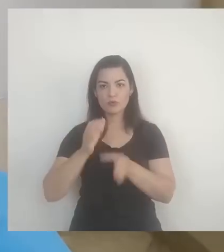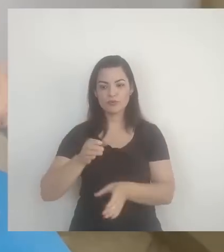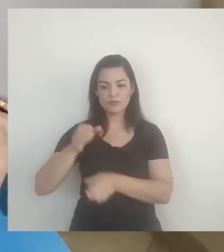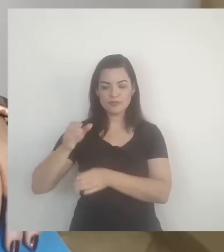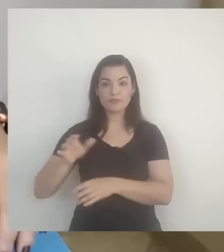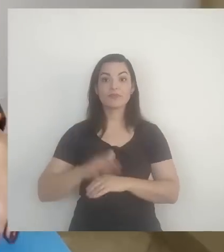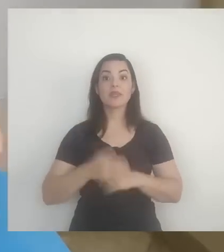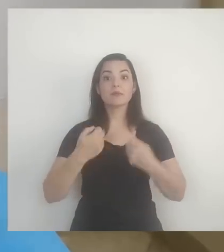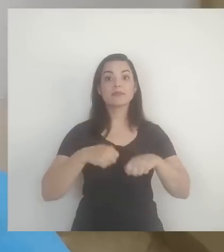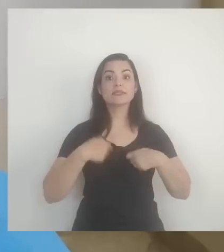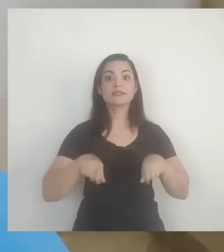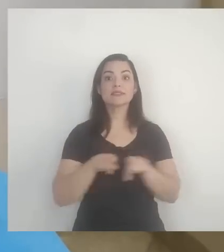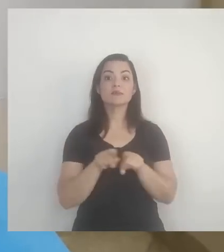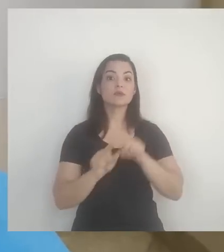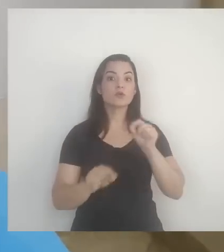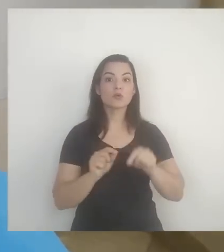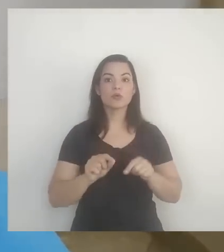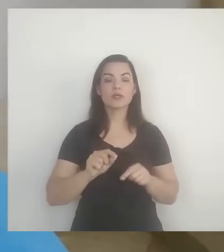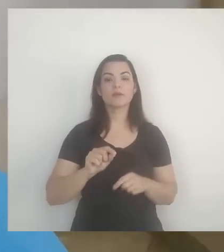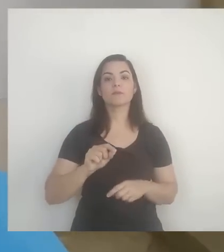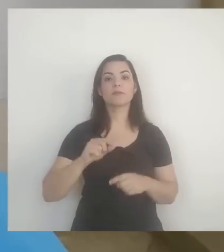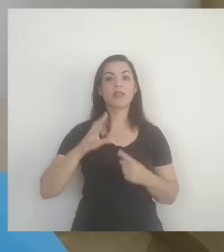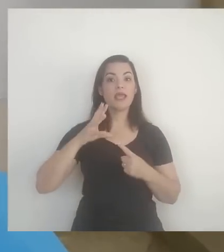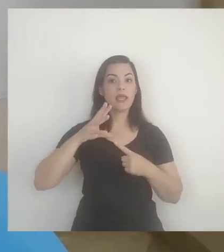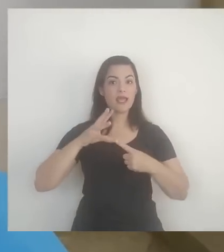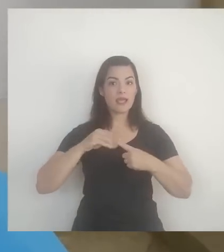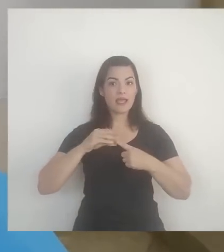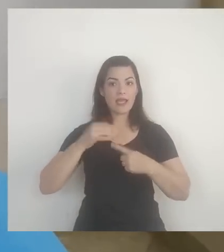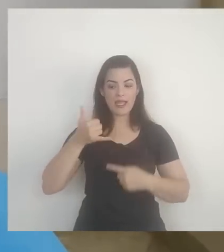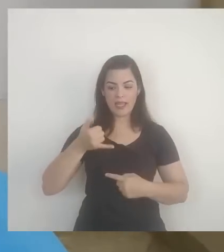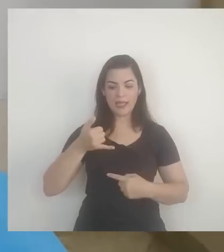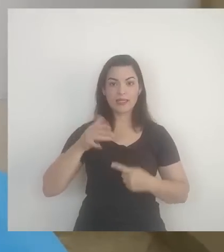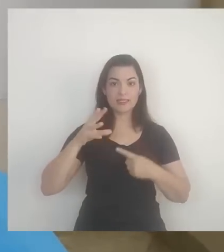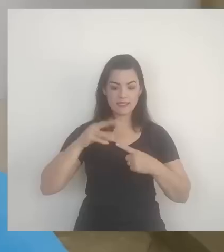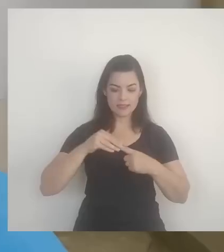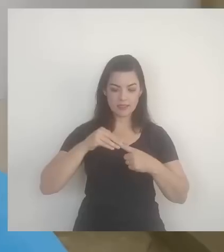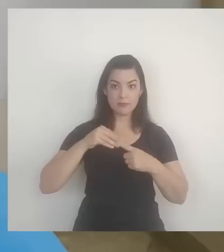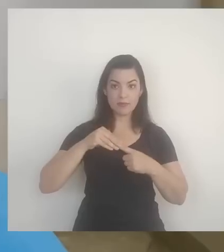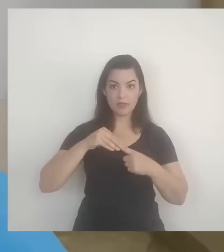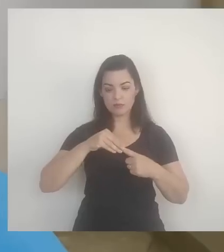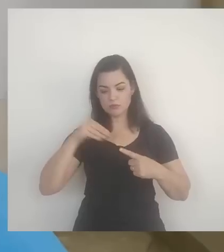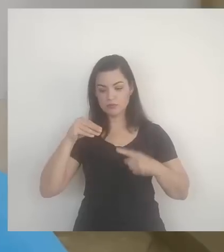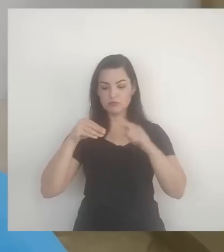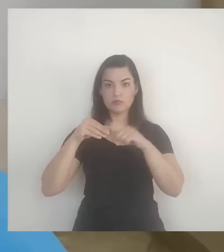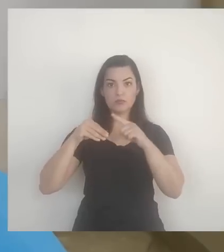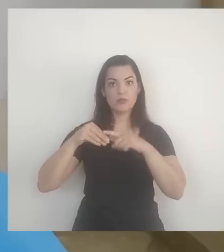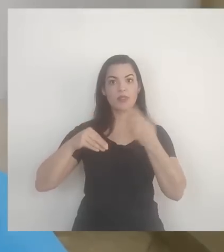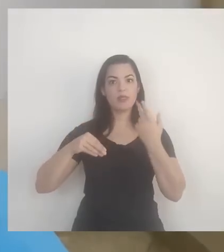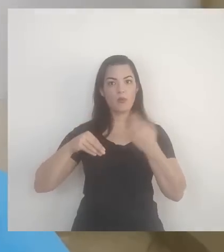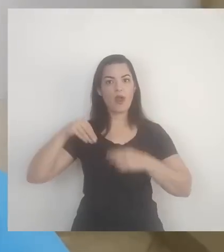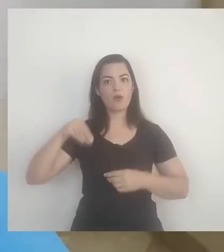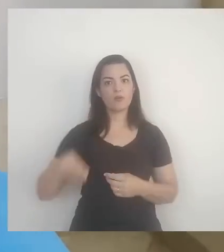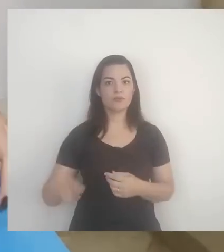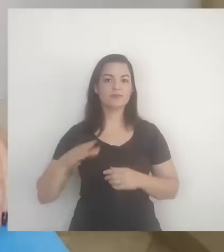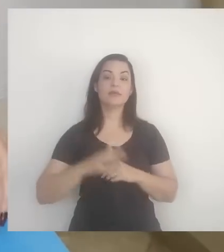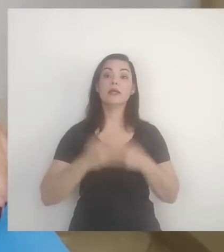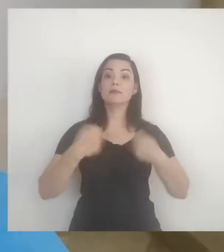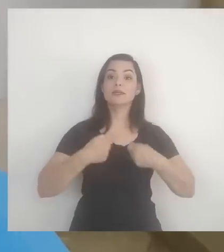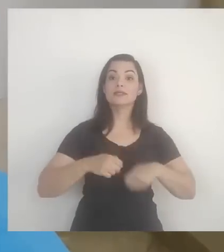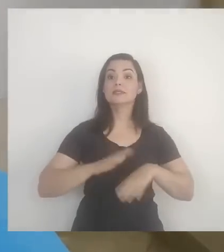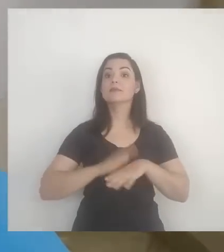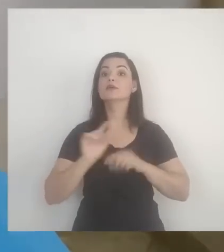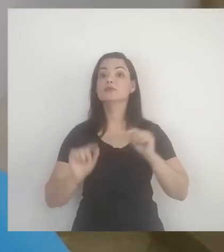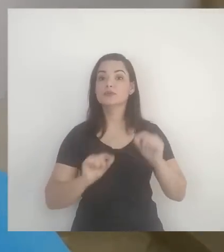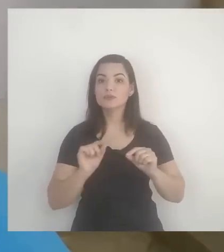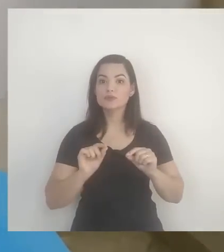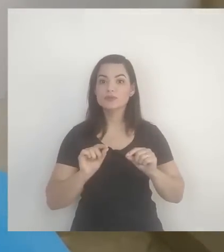tá bom? Vocês vão precisar de uma tampinha de caneta, como essa aqui. E vocês vão